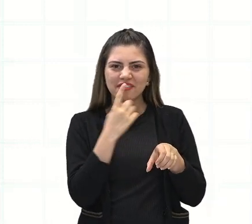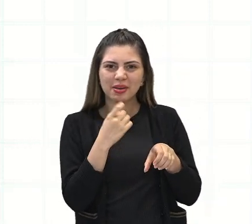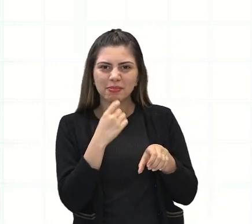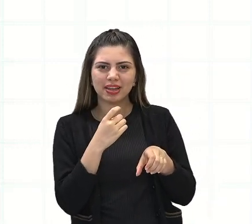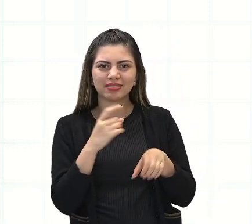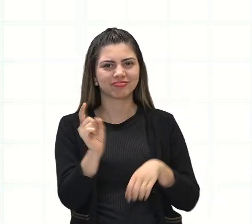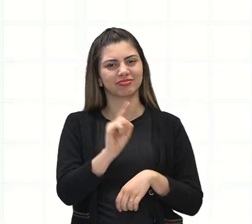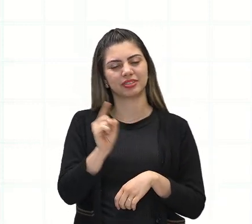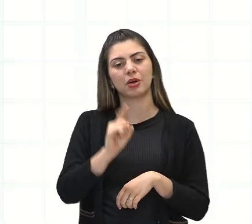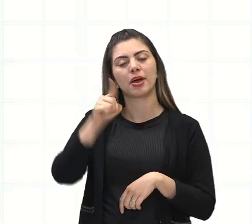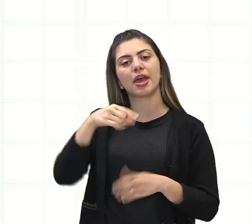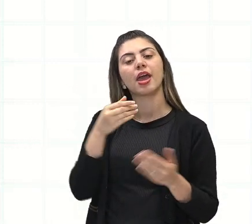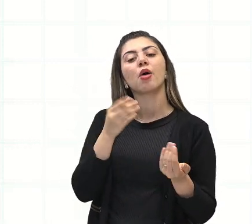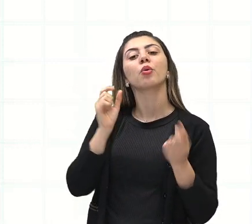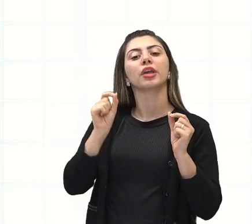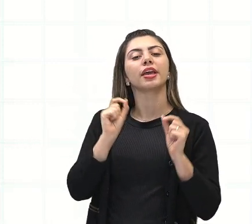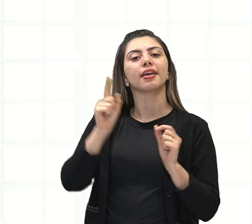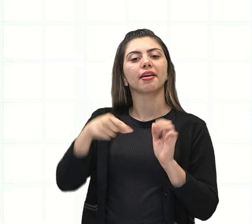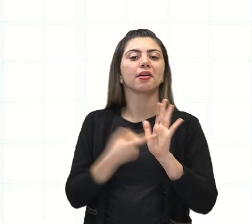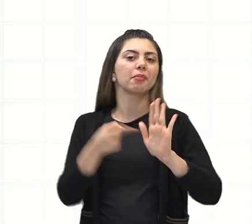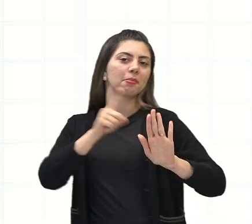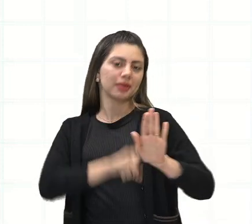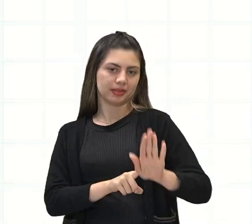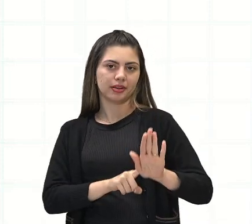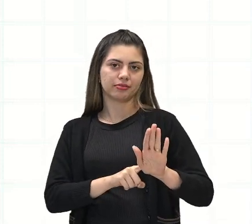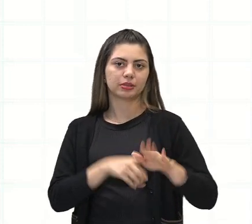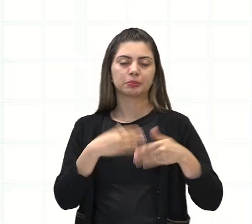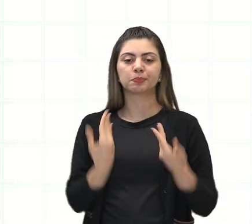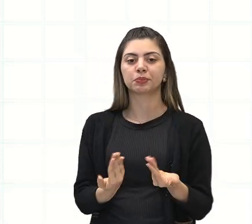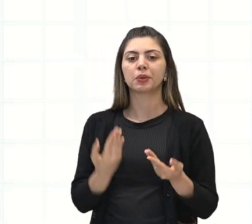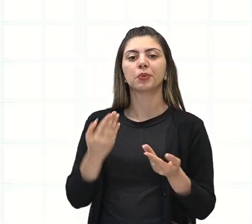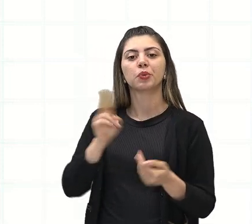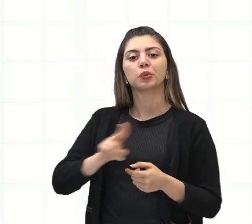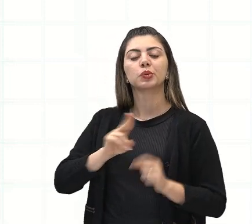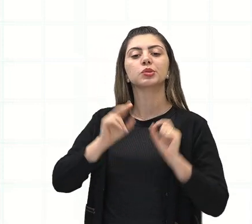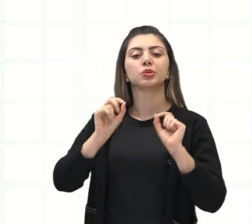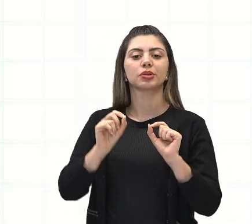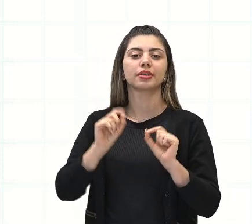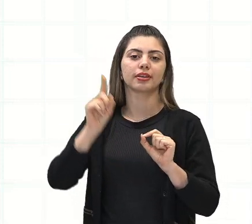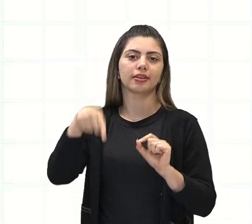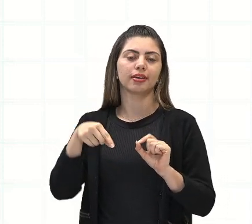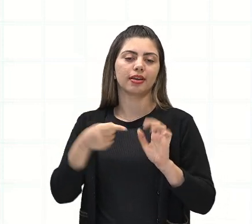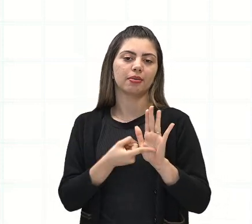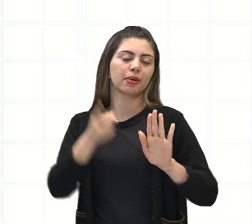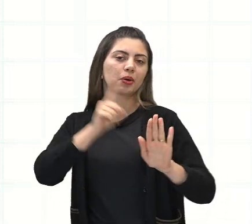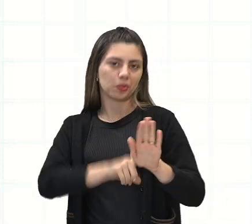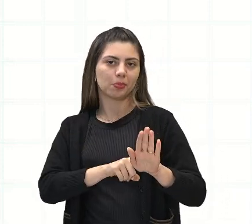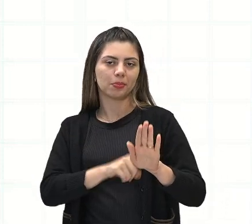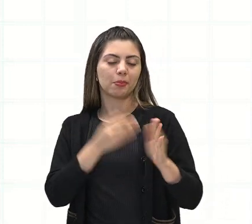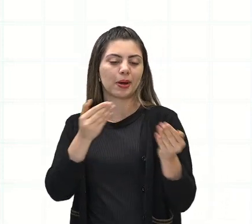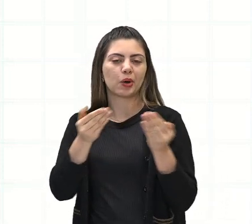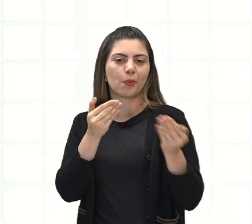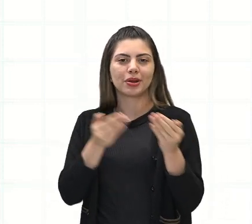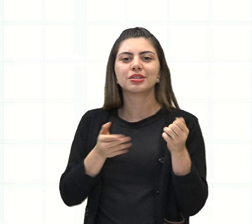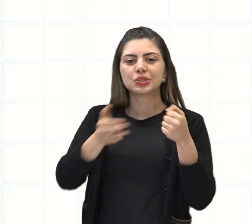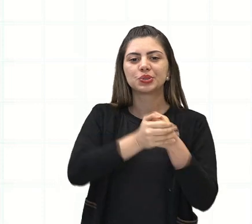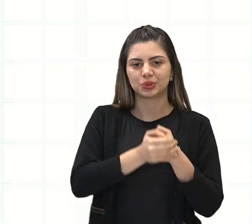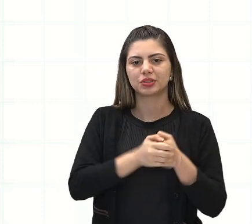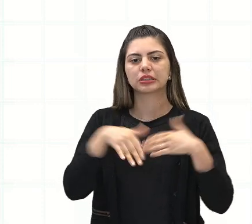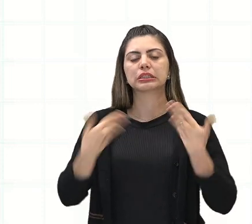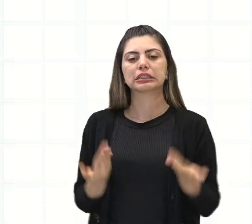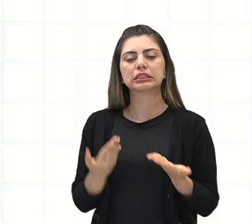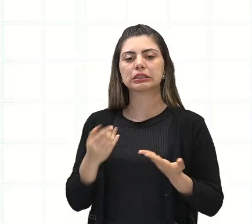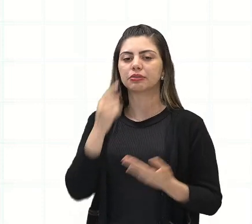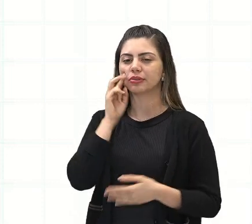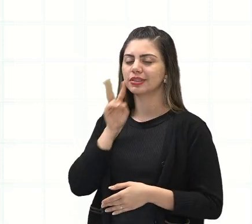Eu não preciso usar o como numa metáfora. Eu não uso porque a comparação é implícita. E é o tomate da salada, porque você quase não